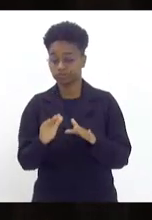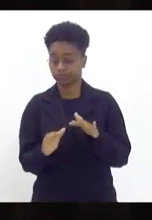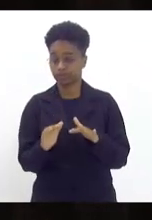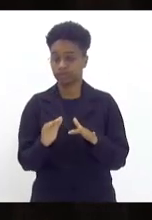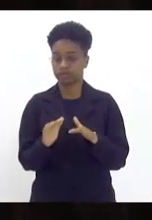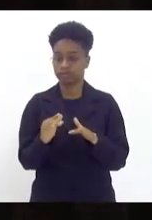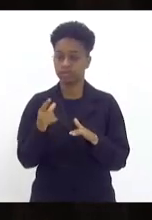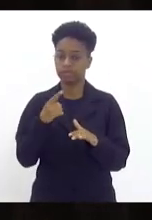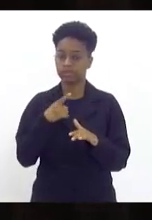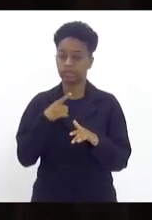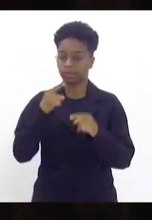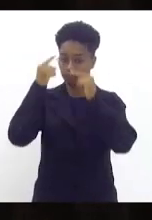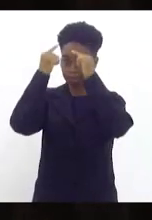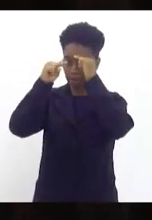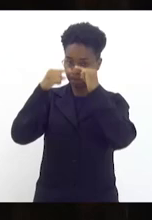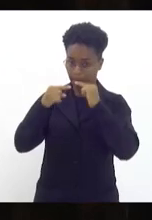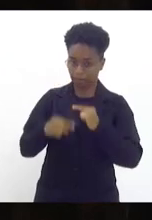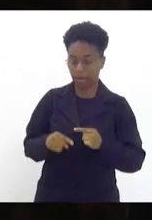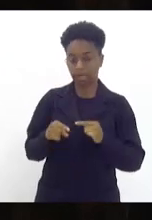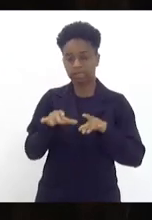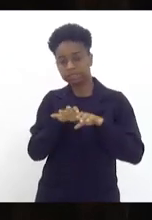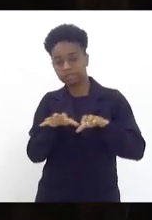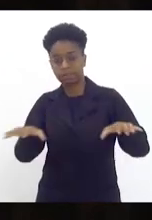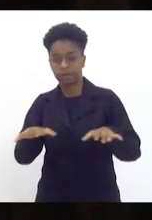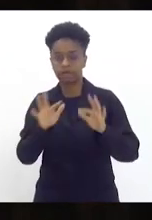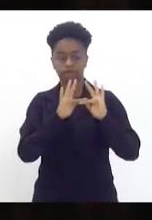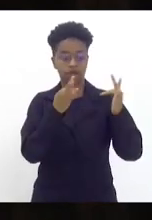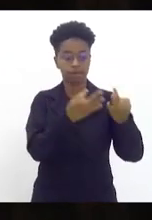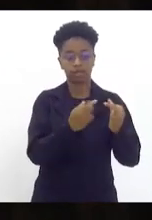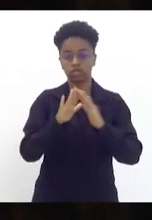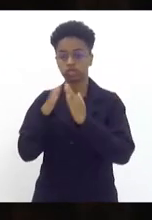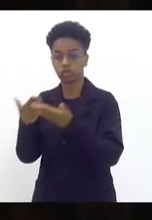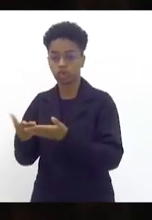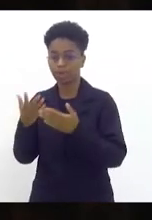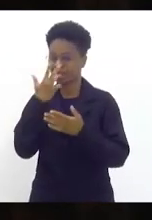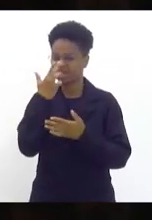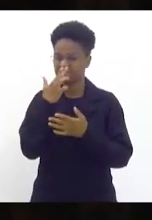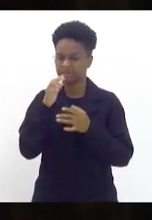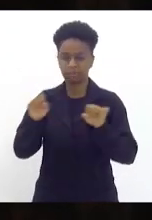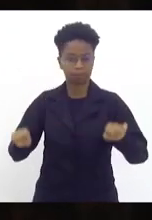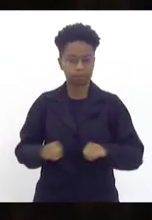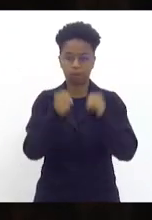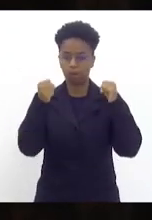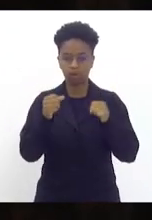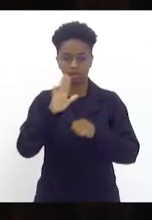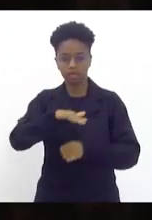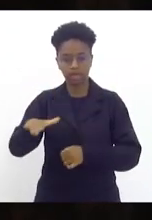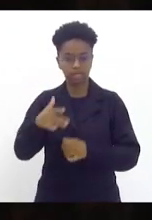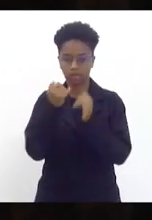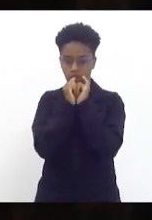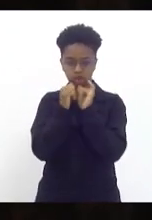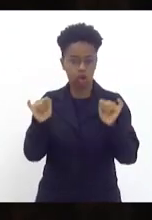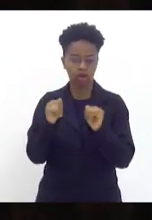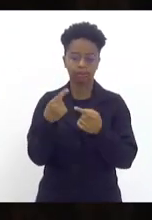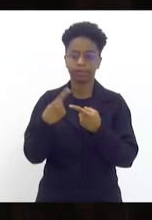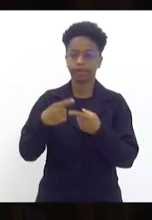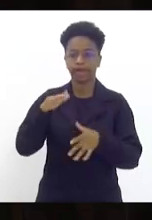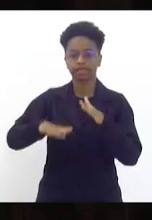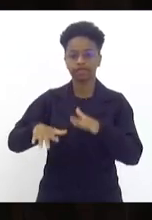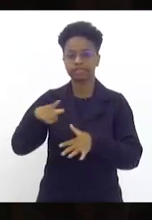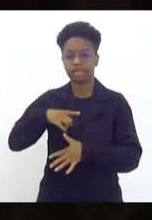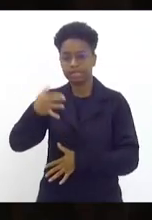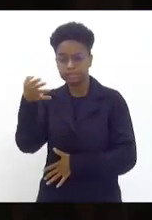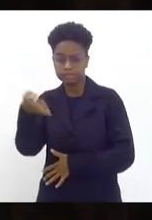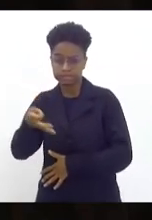essa dissociação de família e escola leva a um choque térmico com a criança. A criança tem, às vezes,